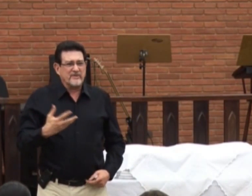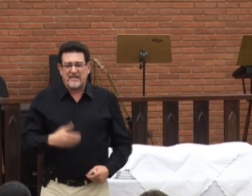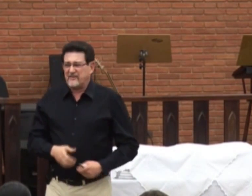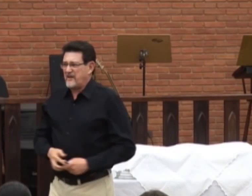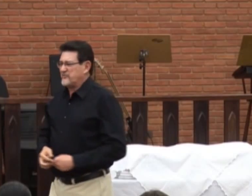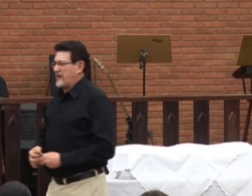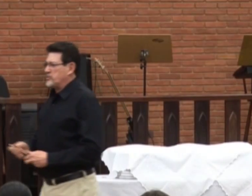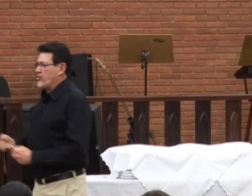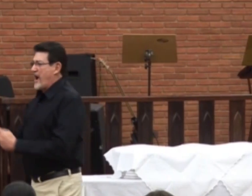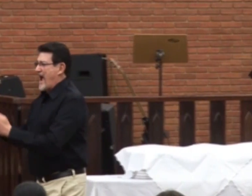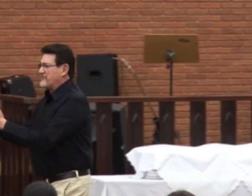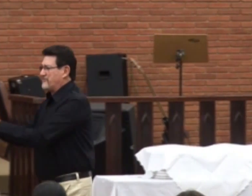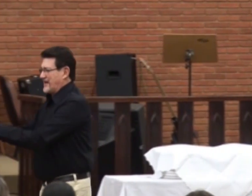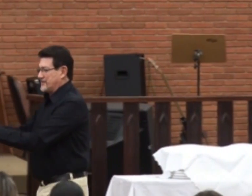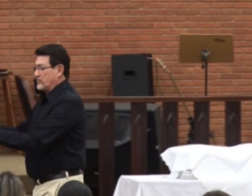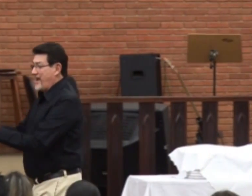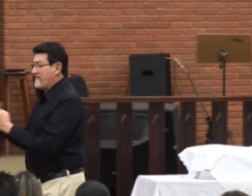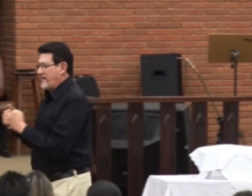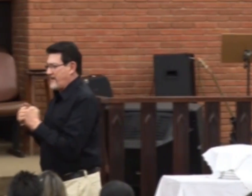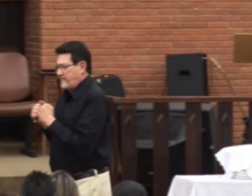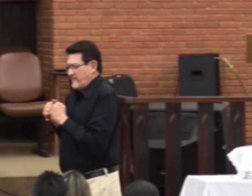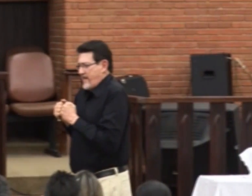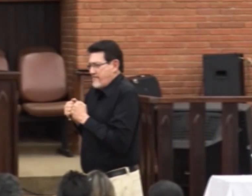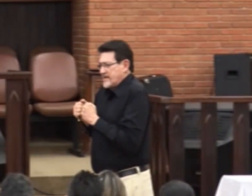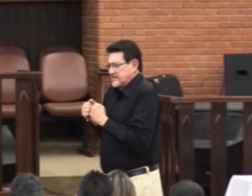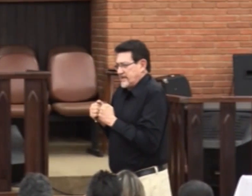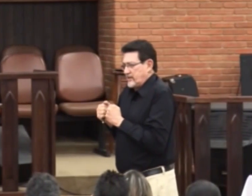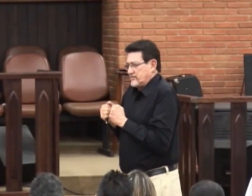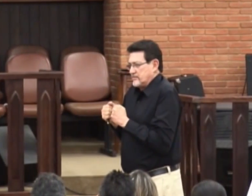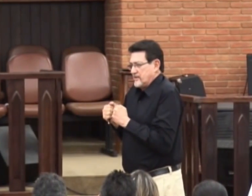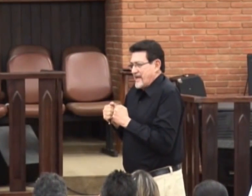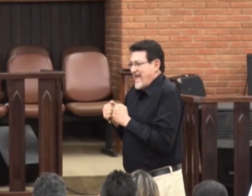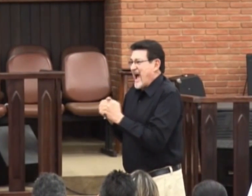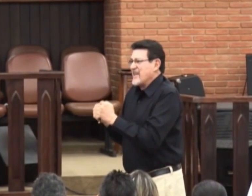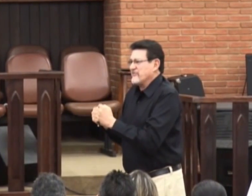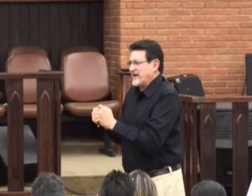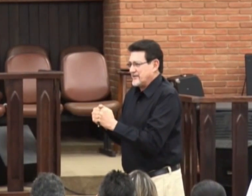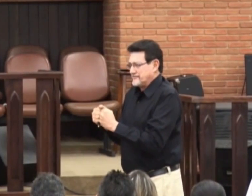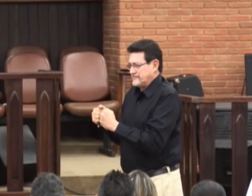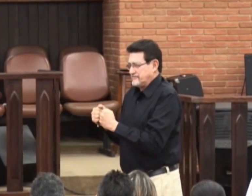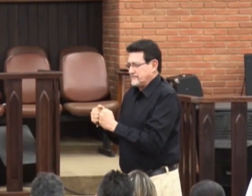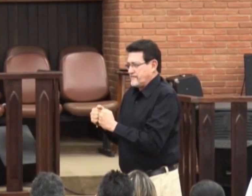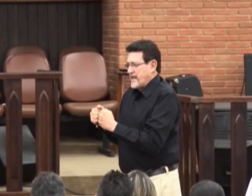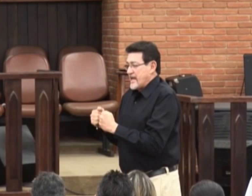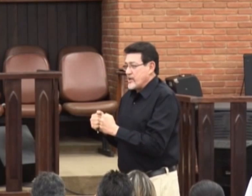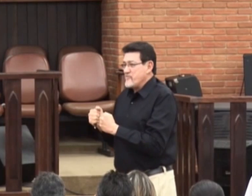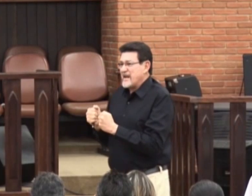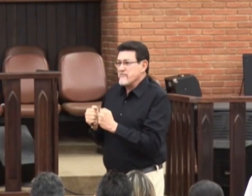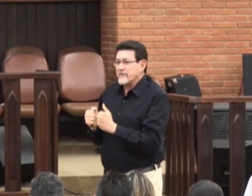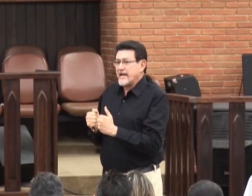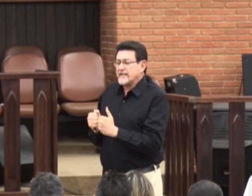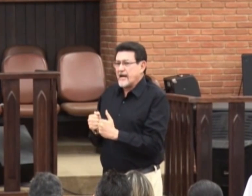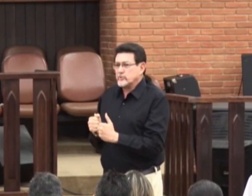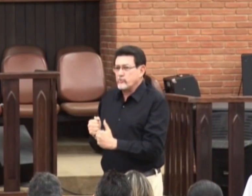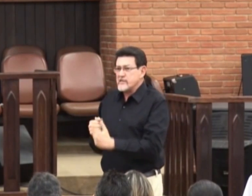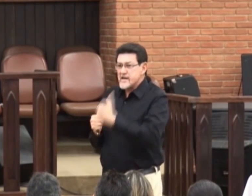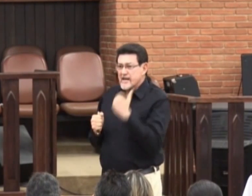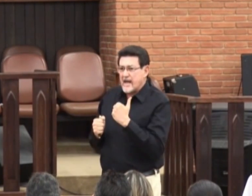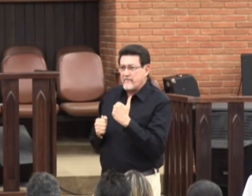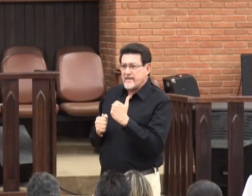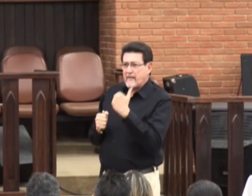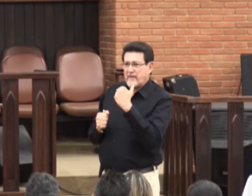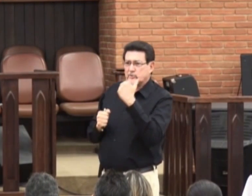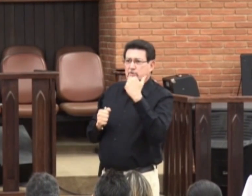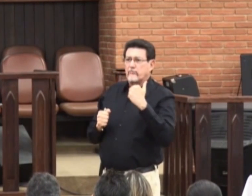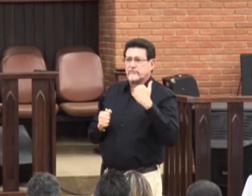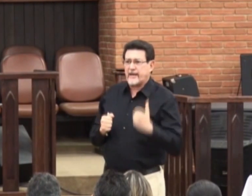É como se ele estivesse falando com raiva, não é veemência não, é raiva. E eu me lembrei da